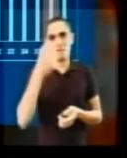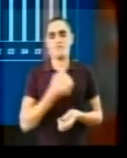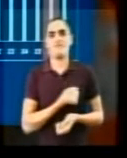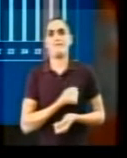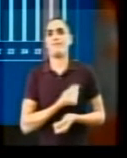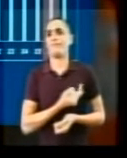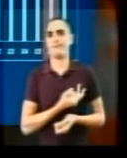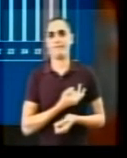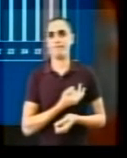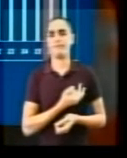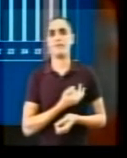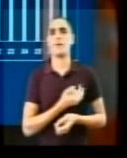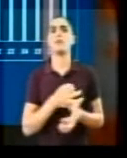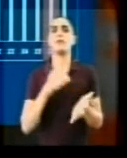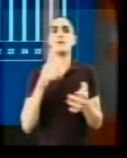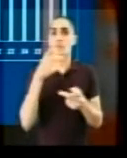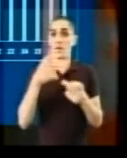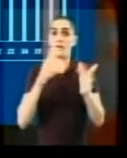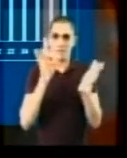semana